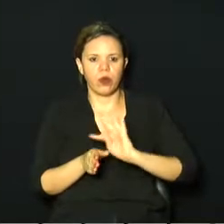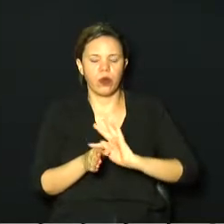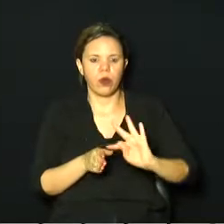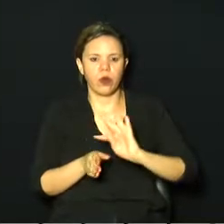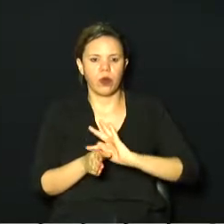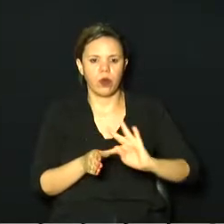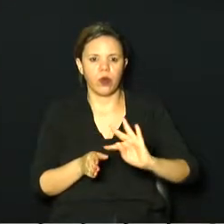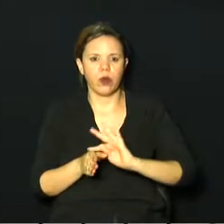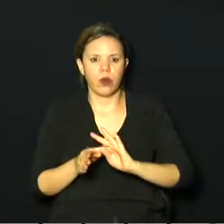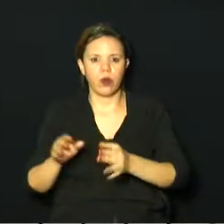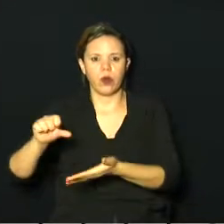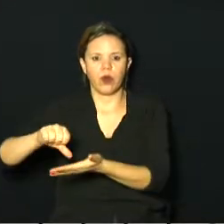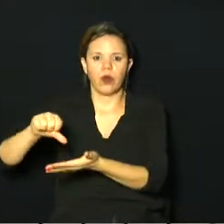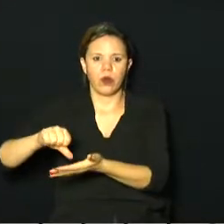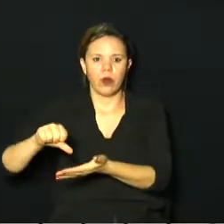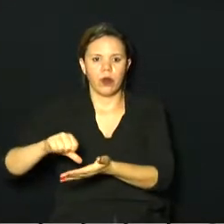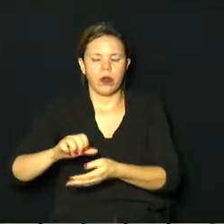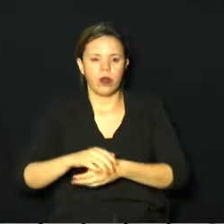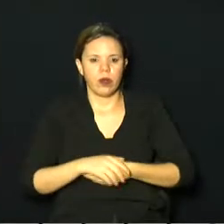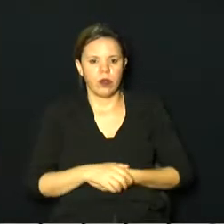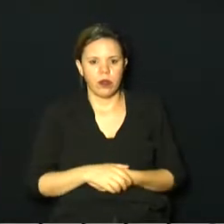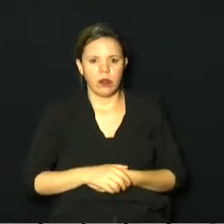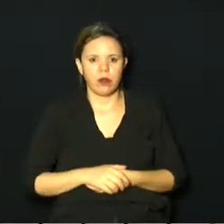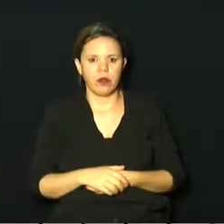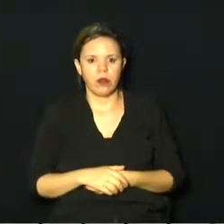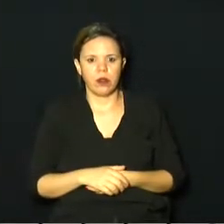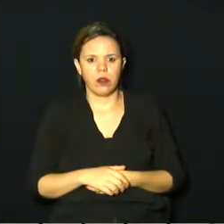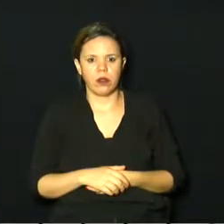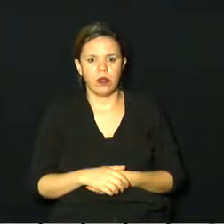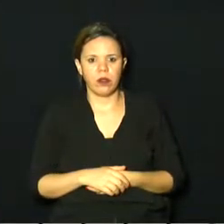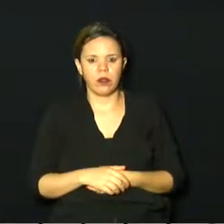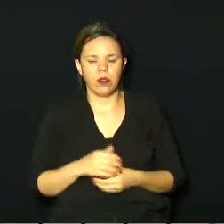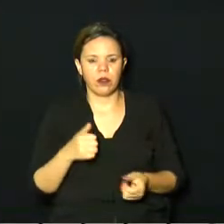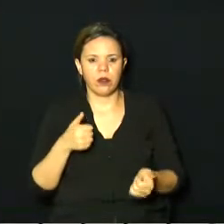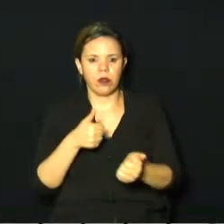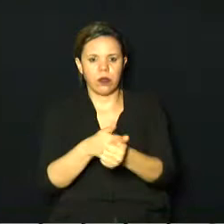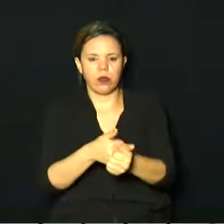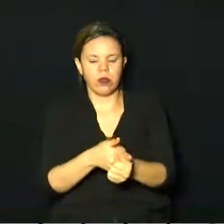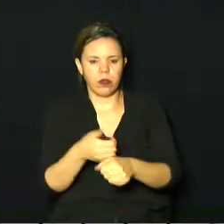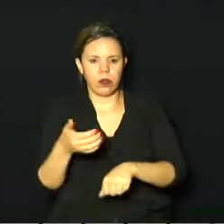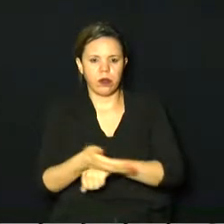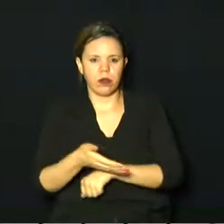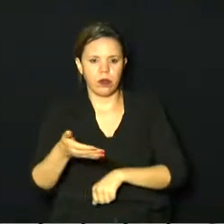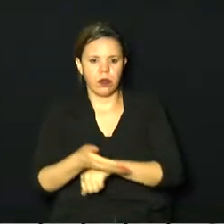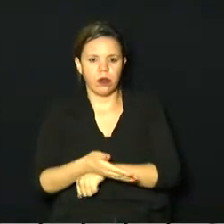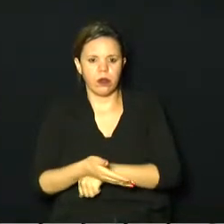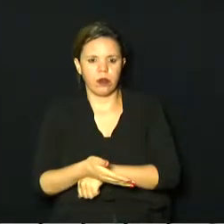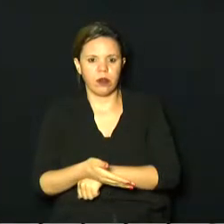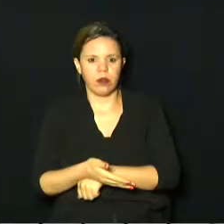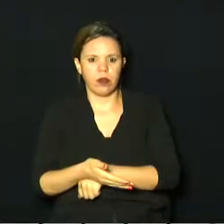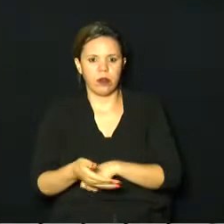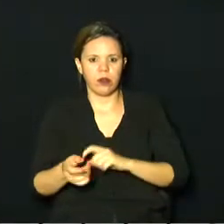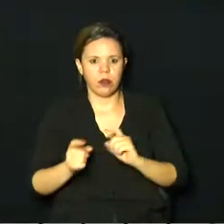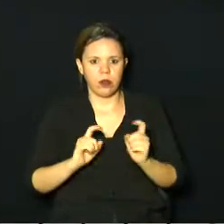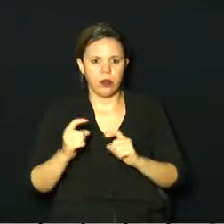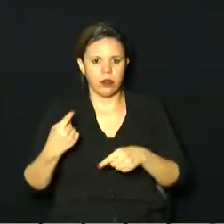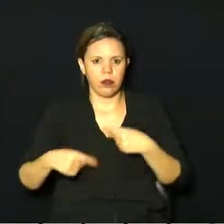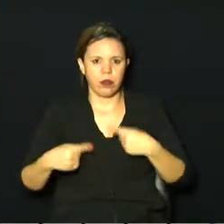daquela região, que também vai estar acompanhando e participando aqui da nossa